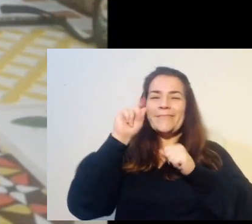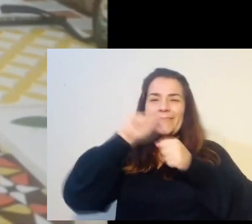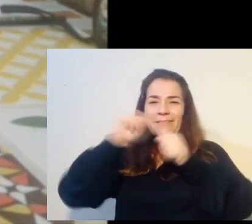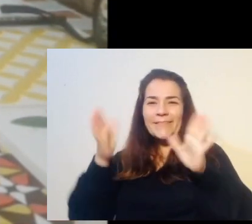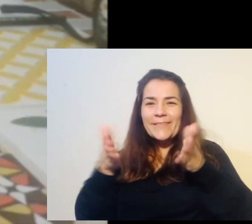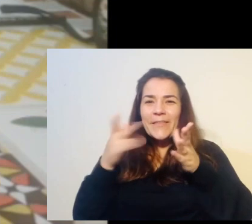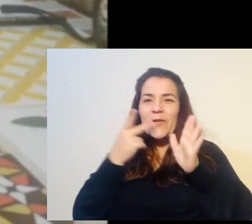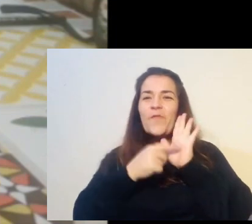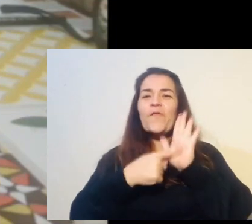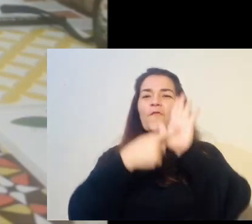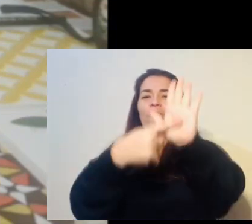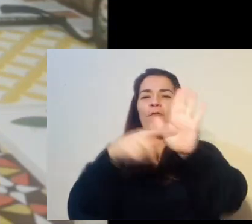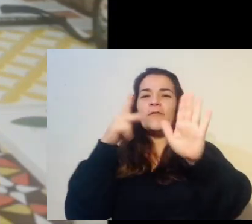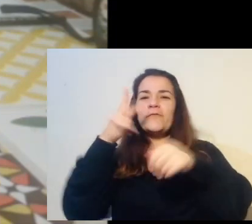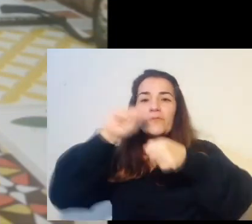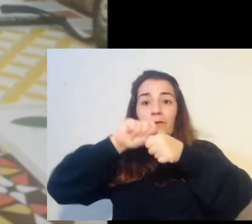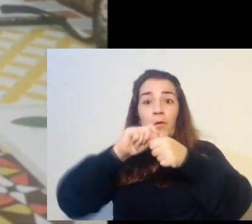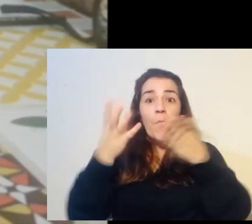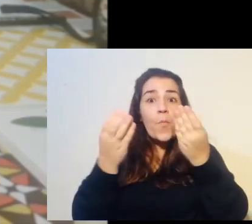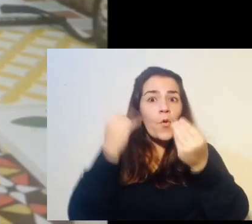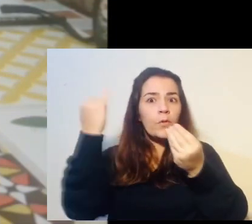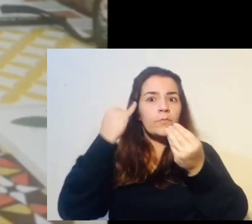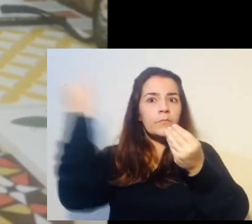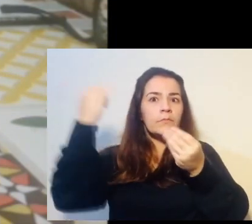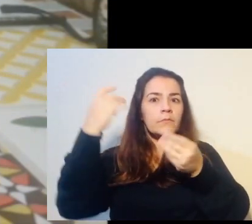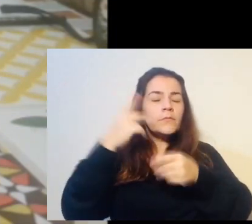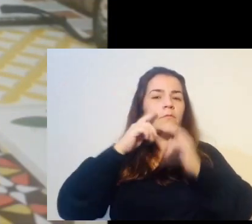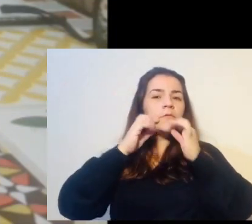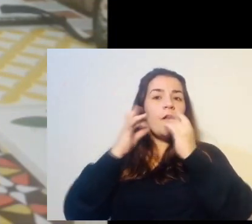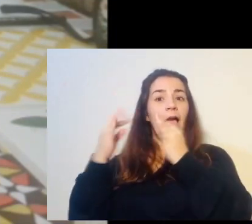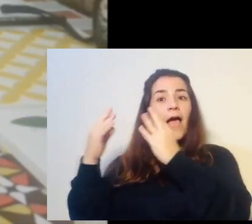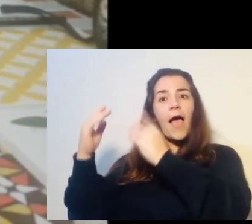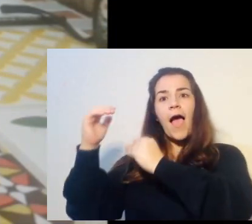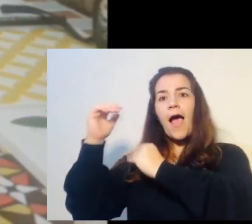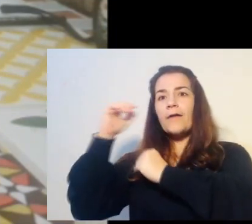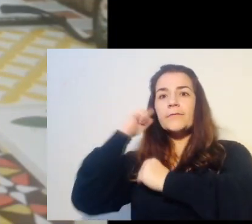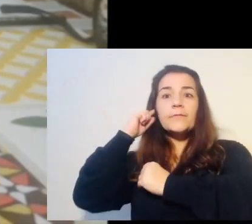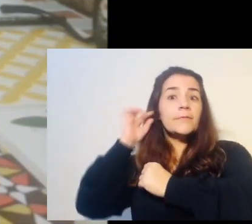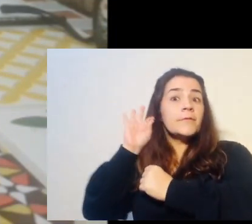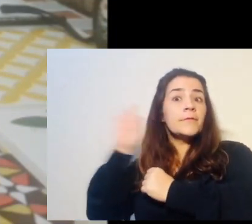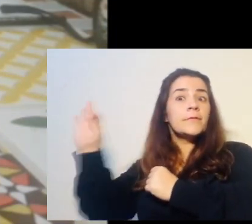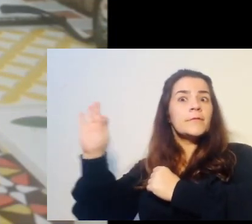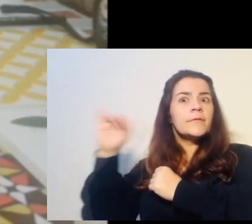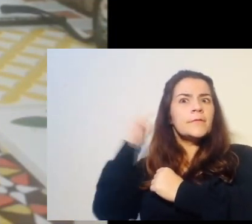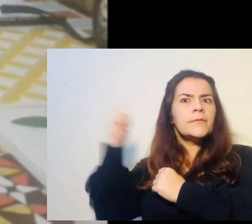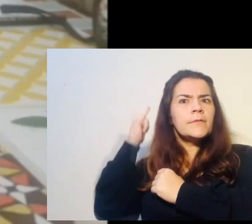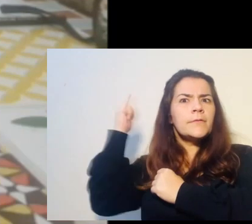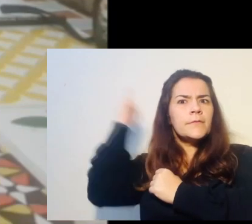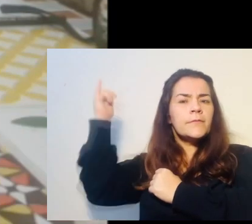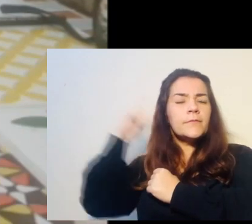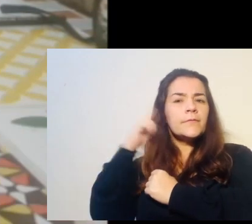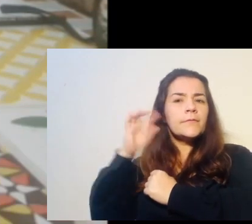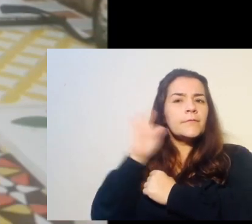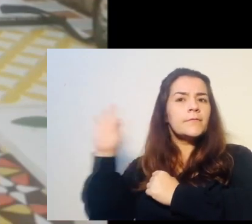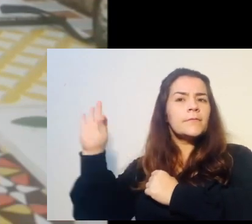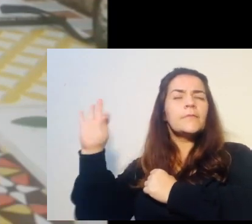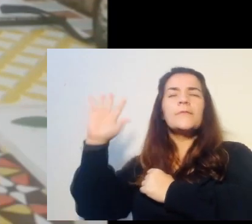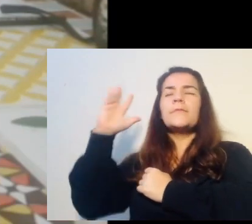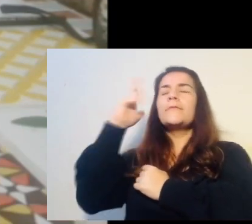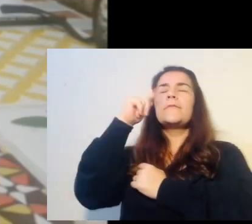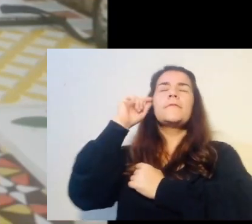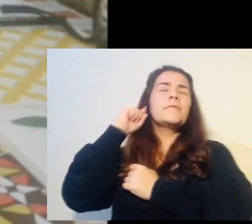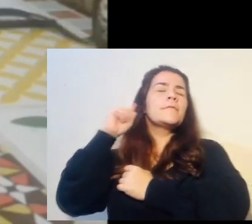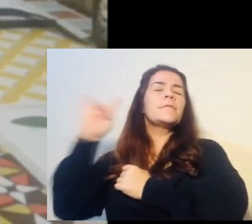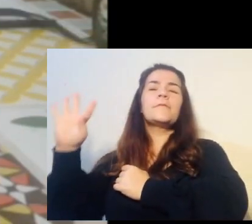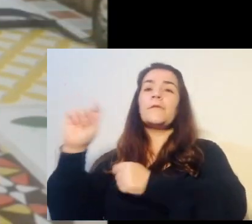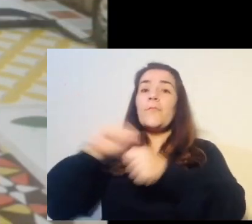E agora eu lembro que eu esqueci de um material muito importante, que é o afinador. Né? Então volta lá para a lista de materiais e põe